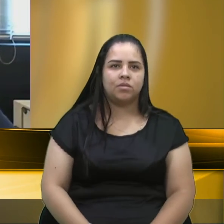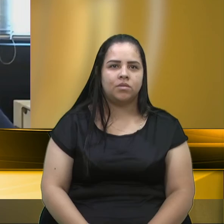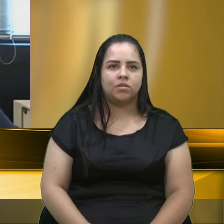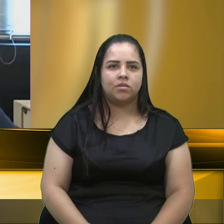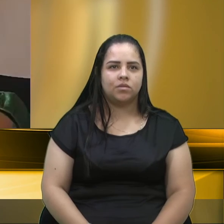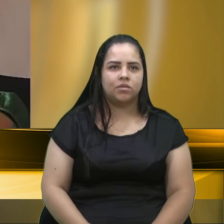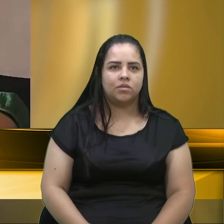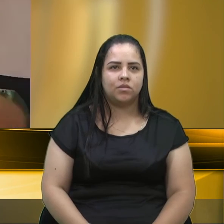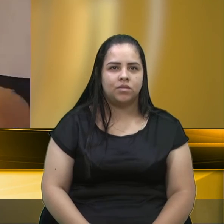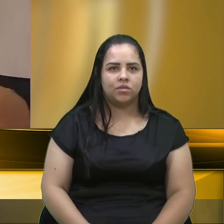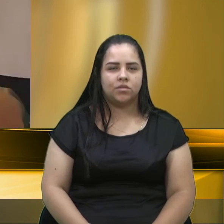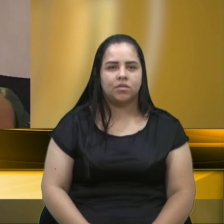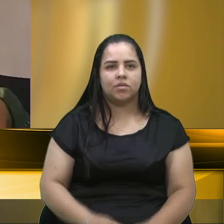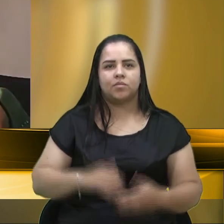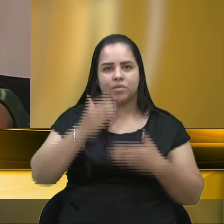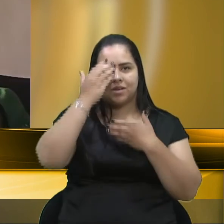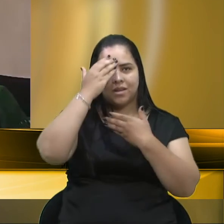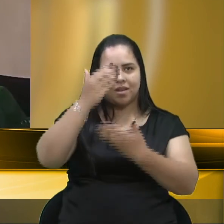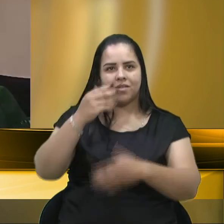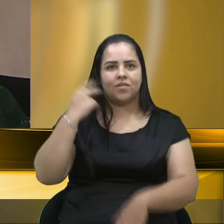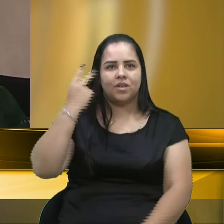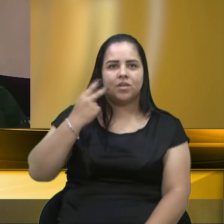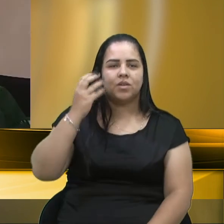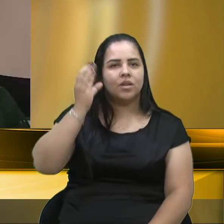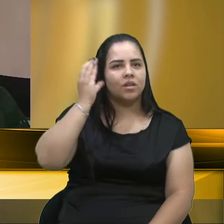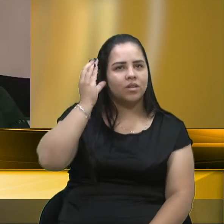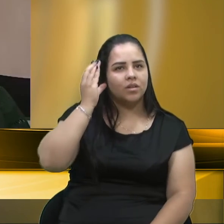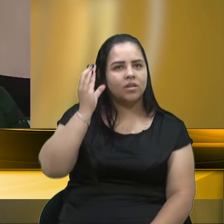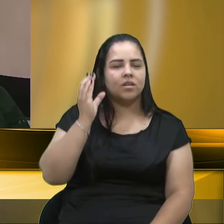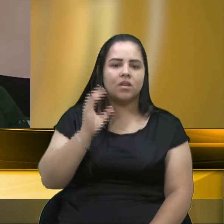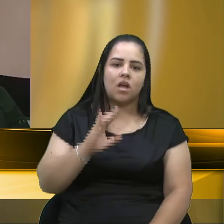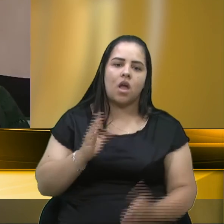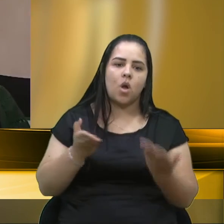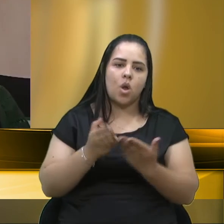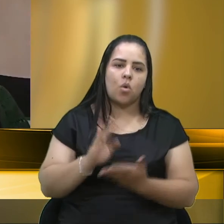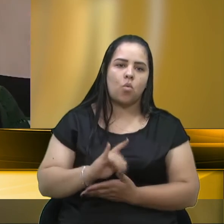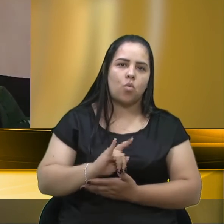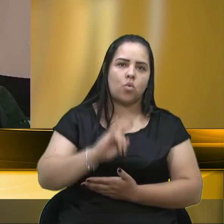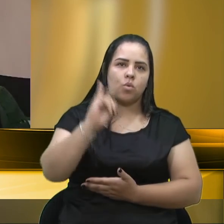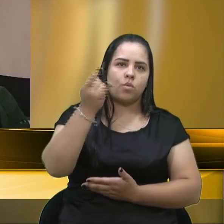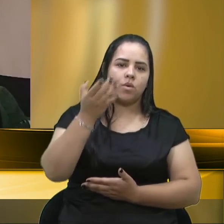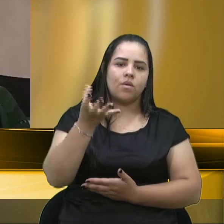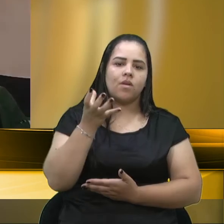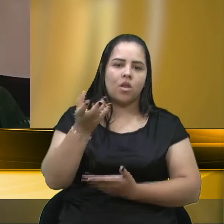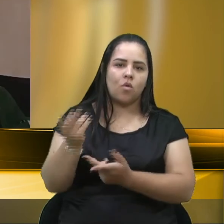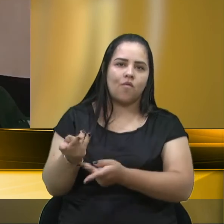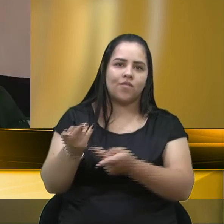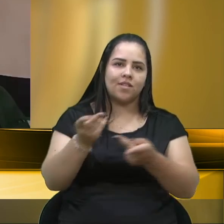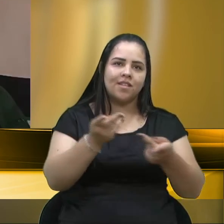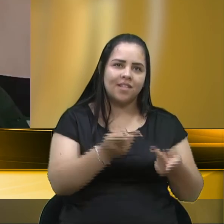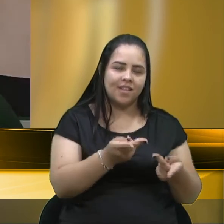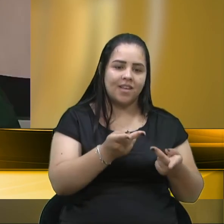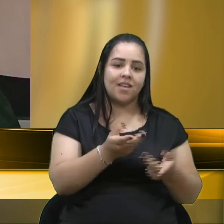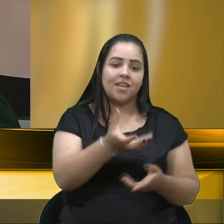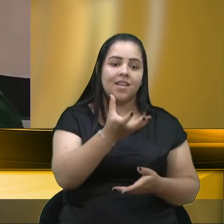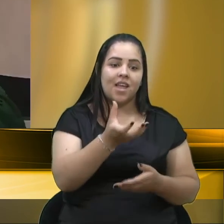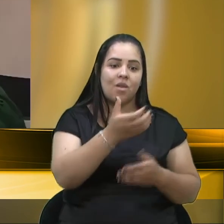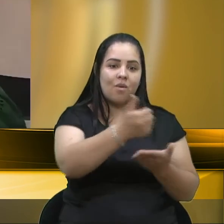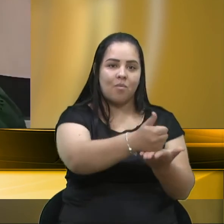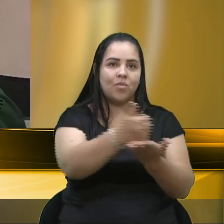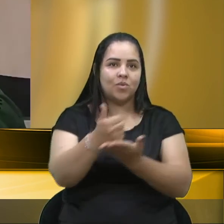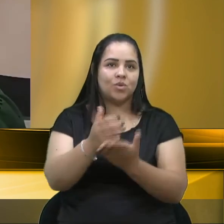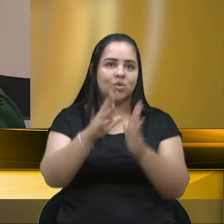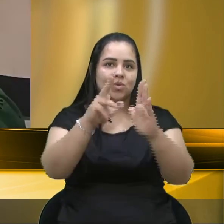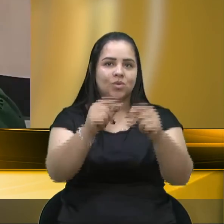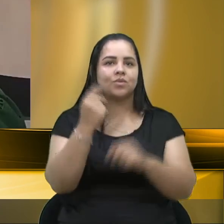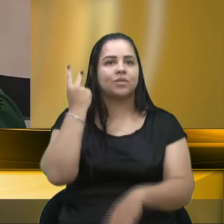Muito obrigada, vereador Cadori, né? Então, para encerrar, eu quero fazer um convite e espero contar com o apoio de todos os